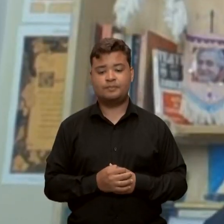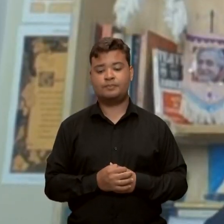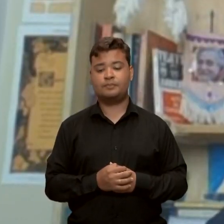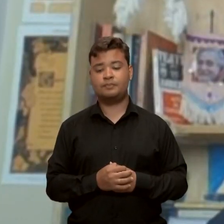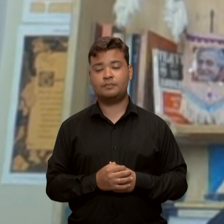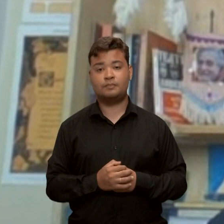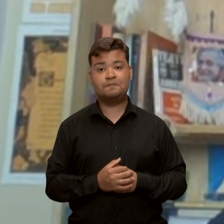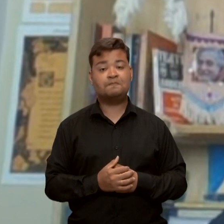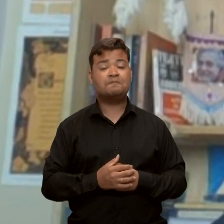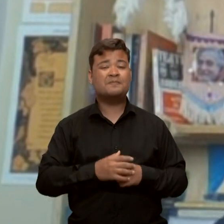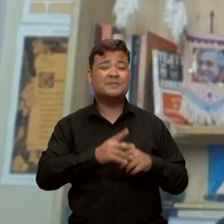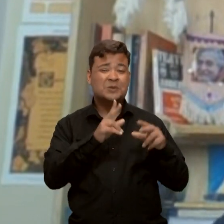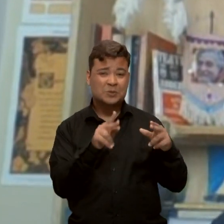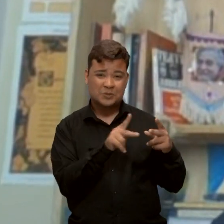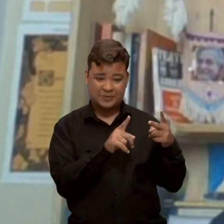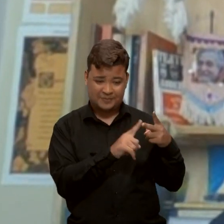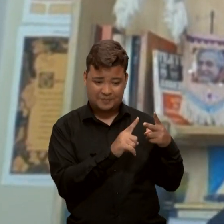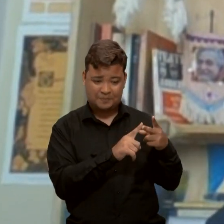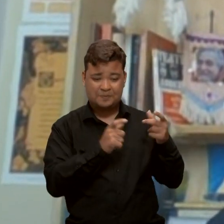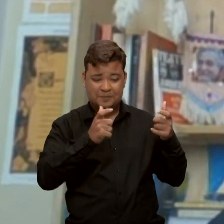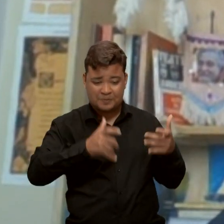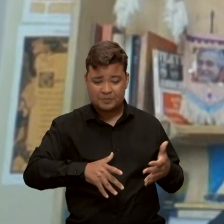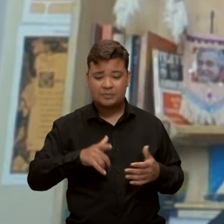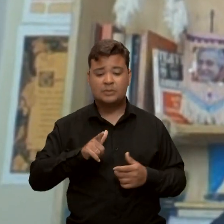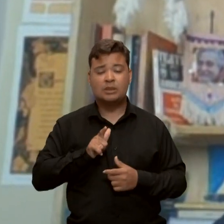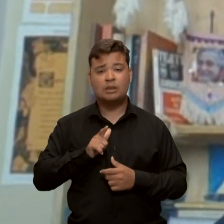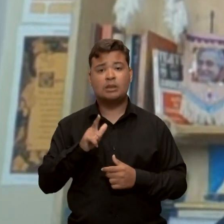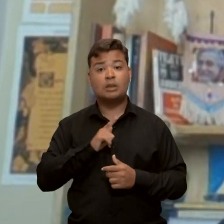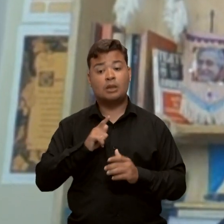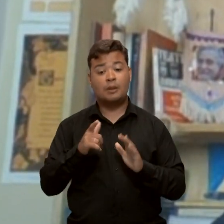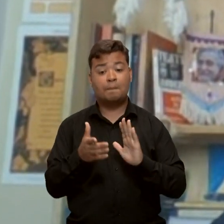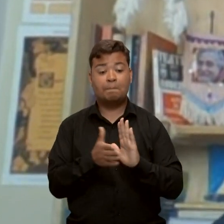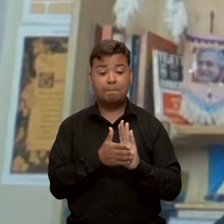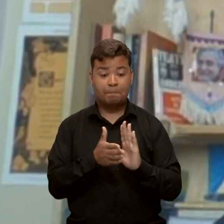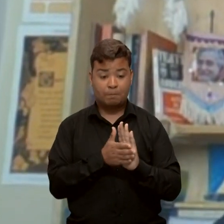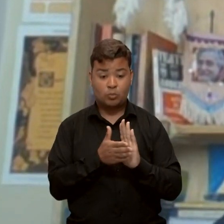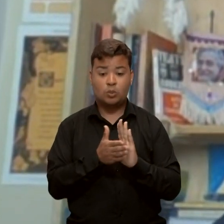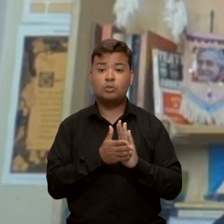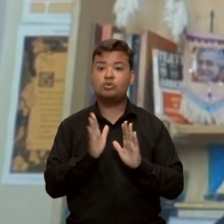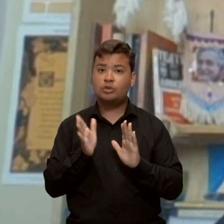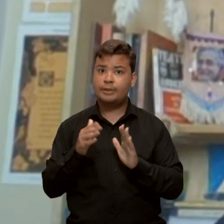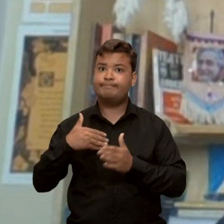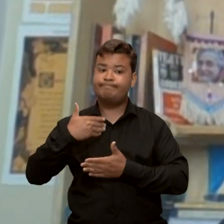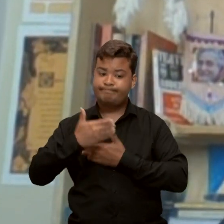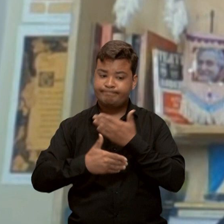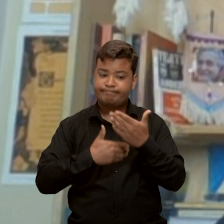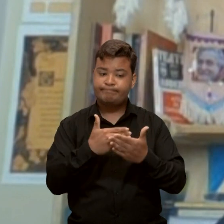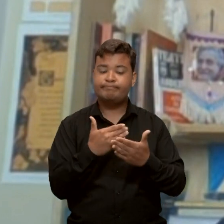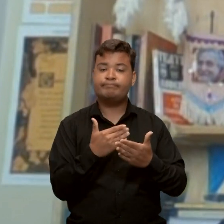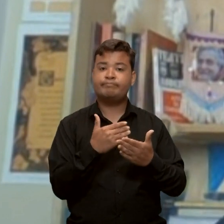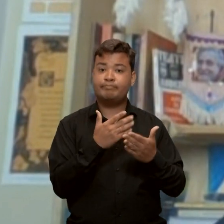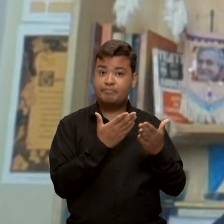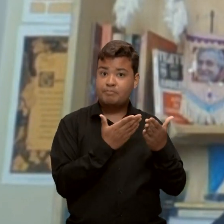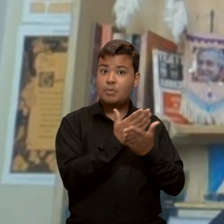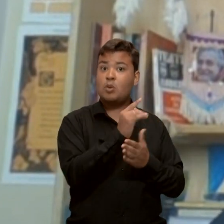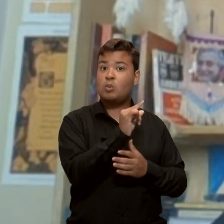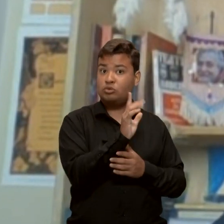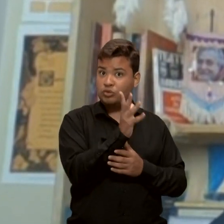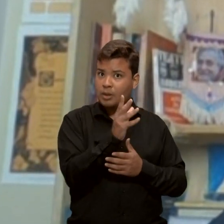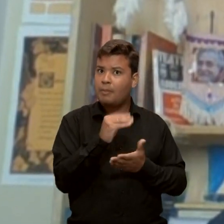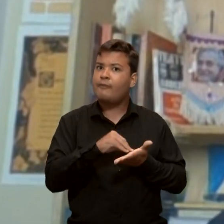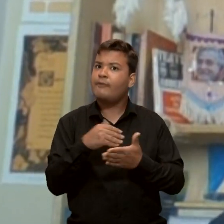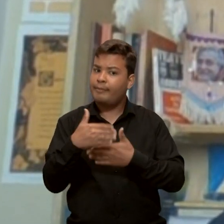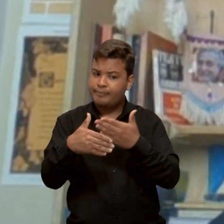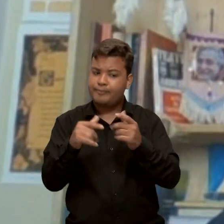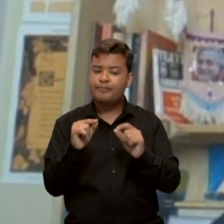agora, como a professora citou, nós estamos também com uma proposta aí que está tramitando, já teve uma primeira aceitação, que é um absurdo, que é do